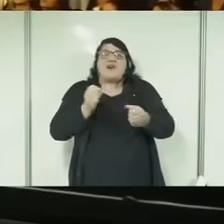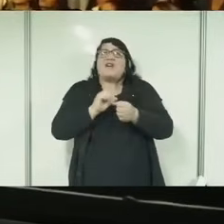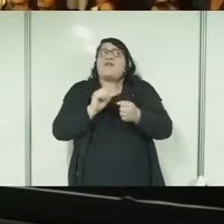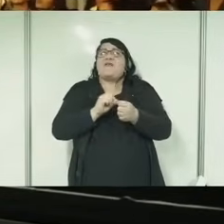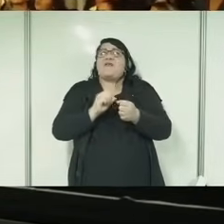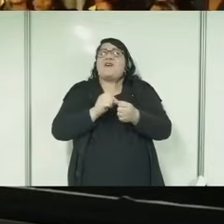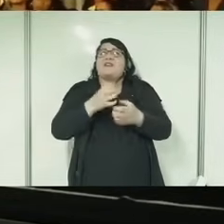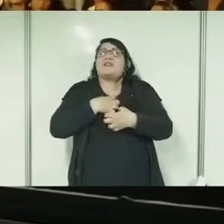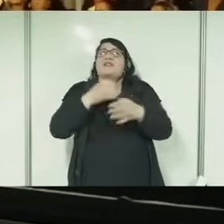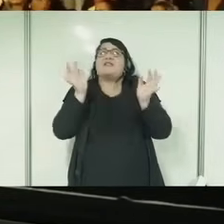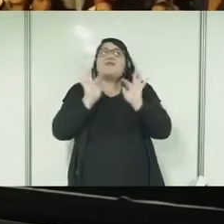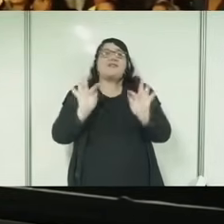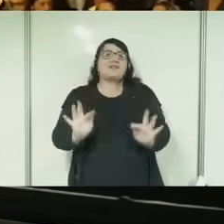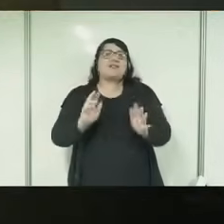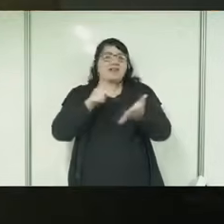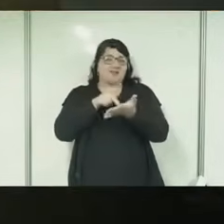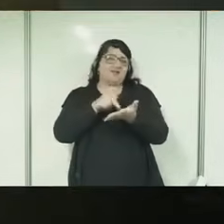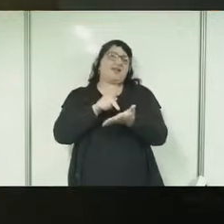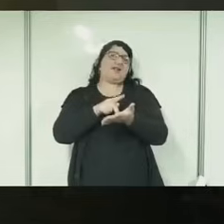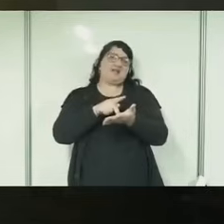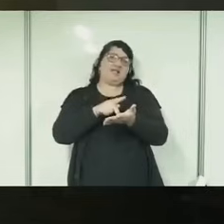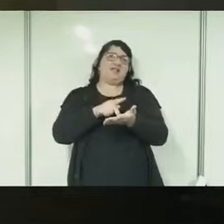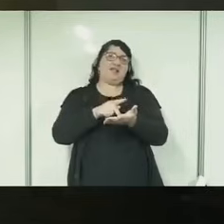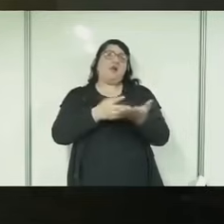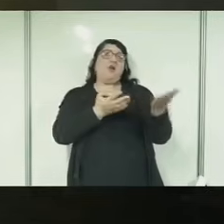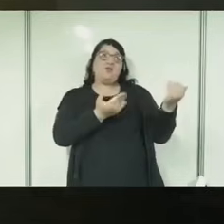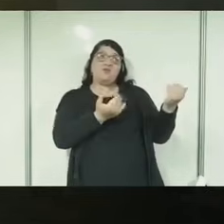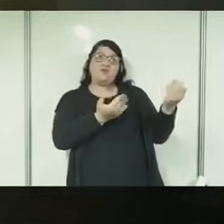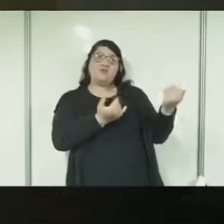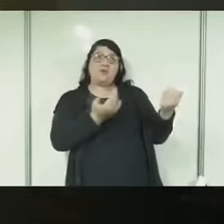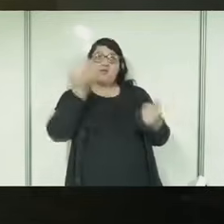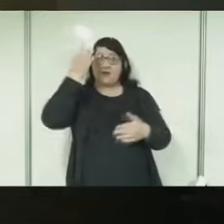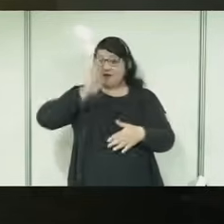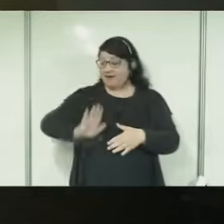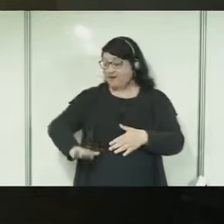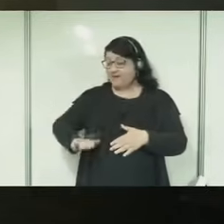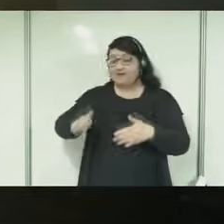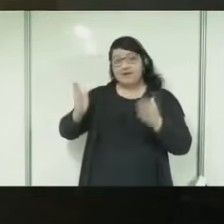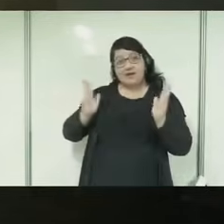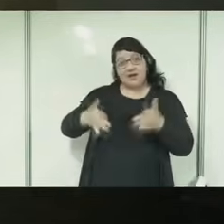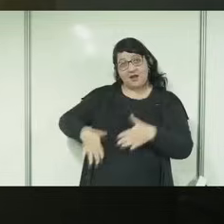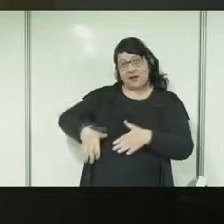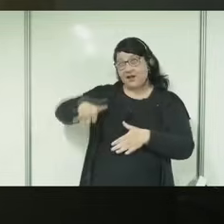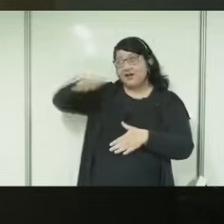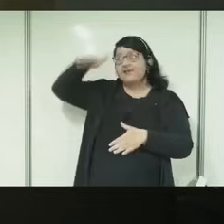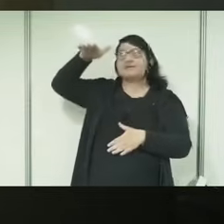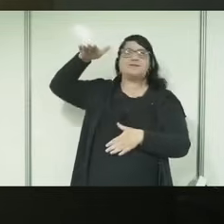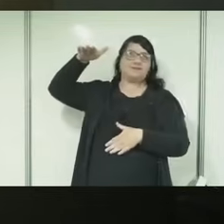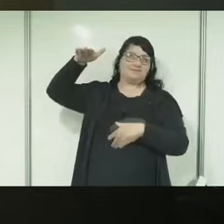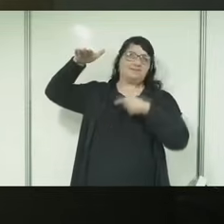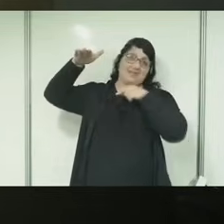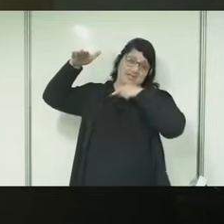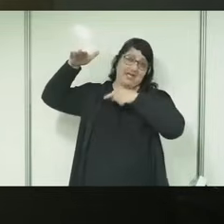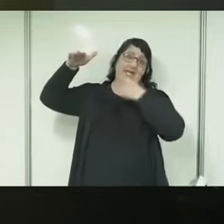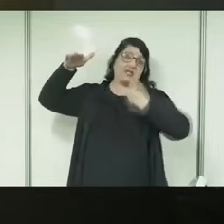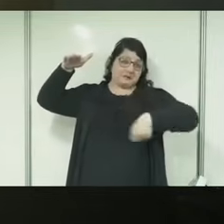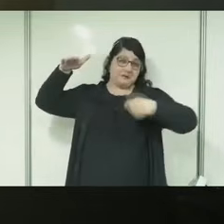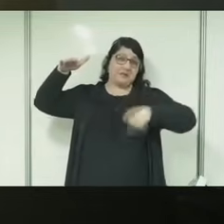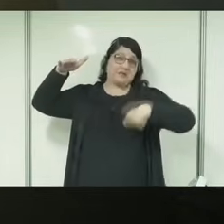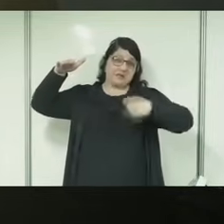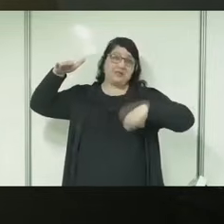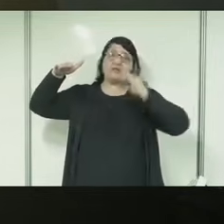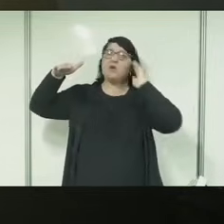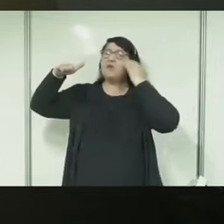Esses jovens, essas crianças que estão crescendo, o que nós temos que ajudá-los a pensar para que de fato eles